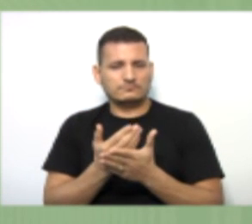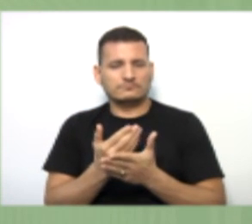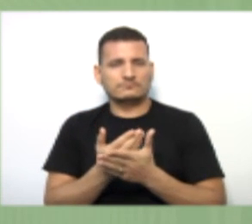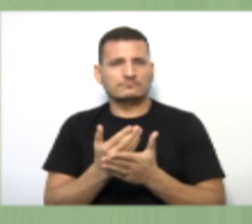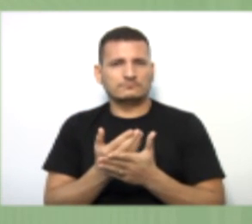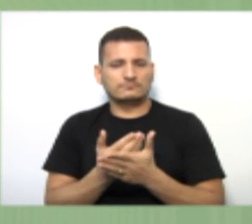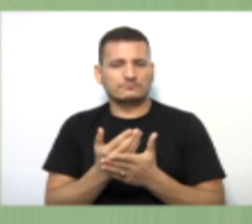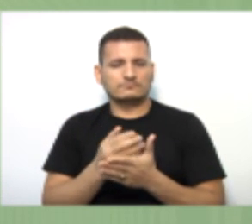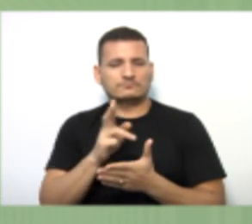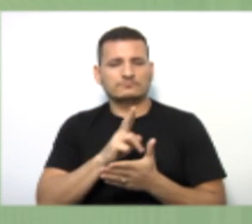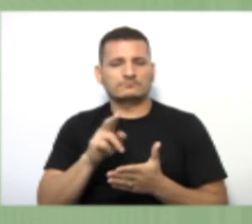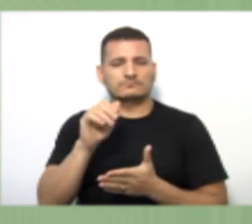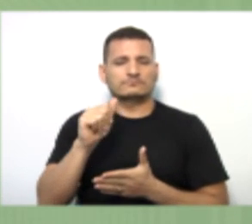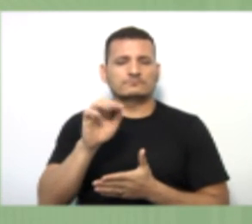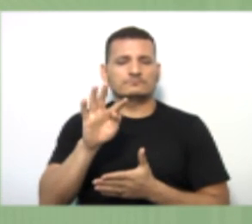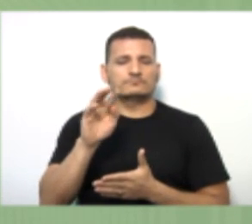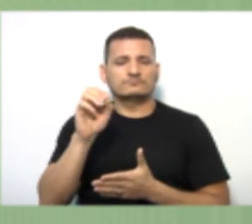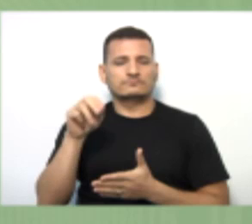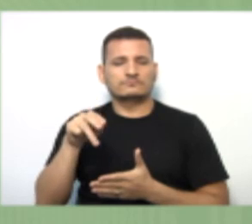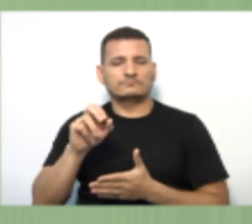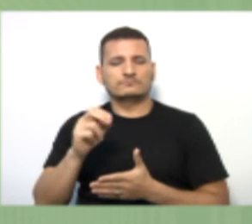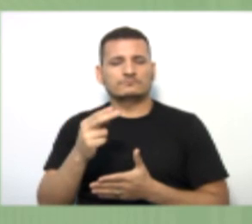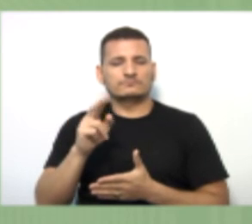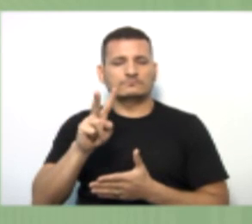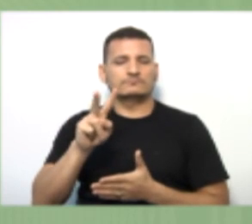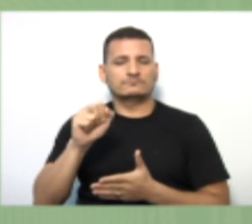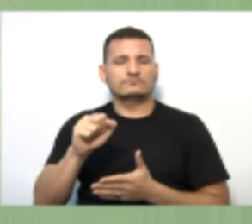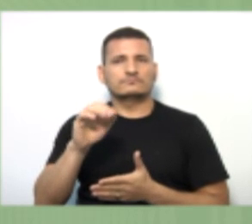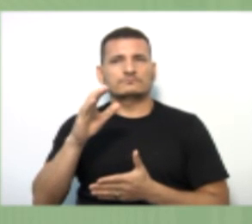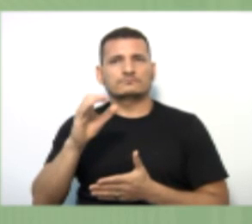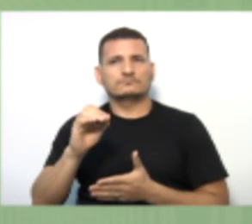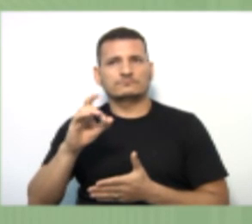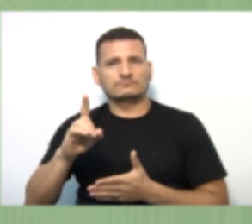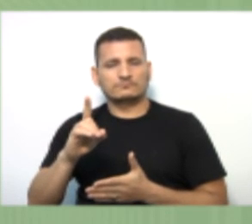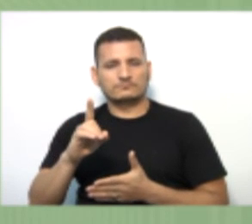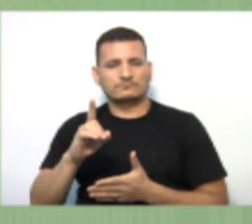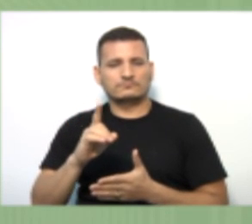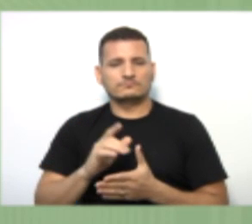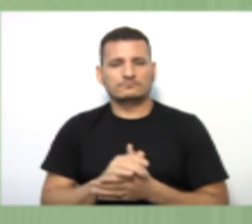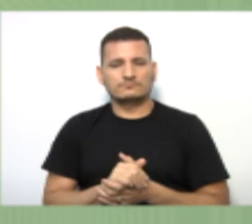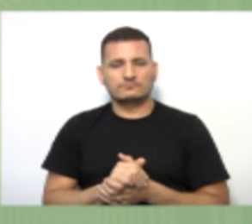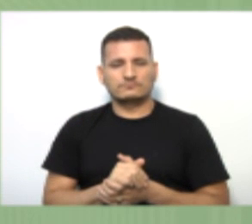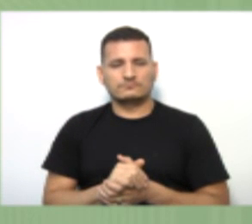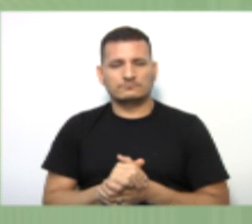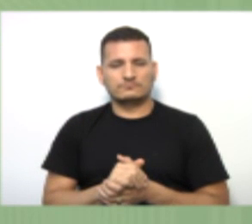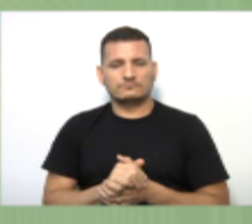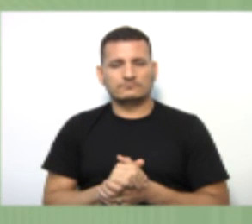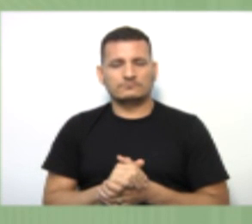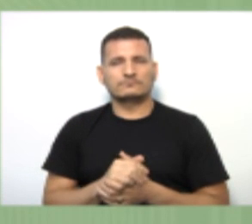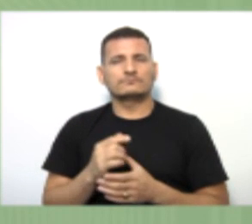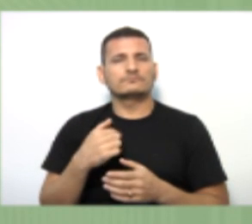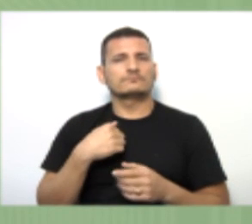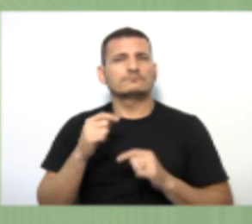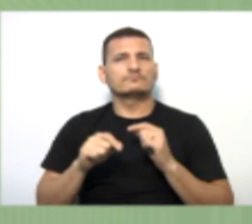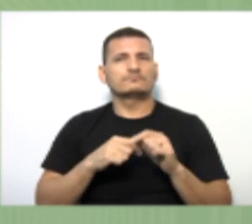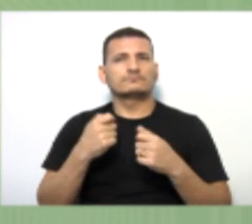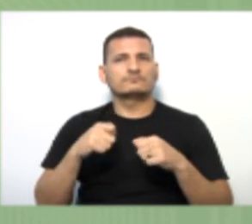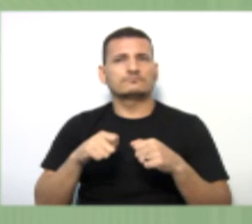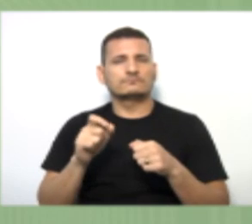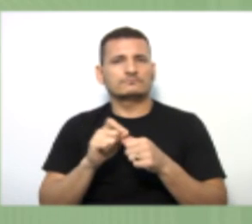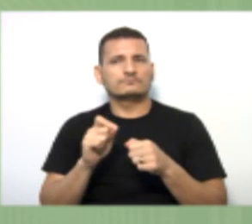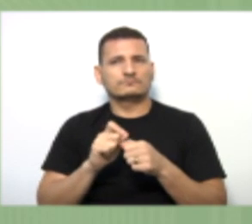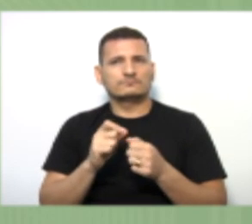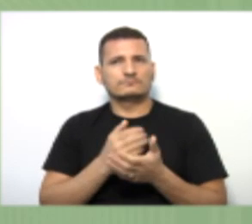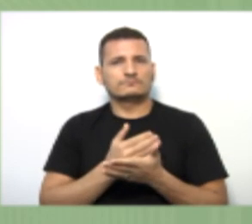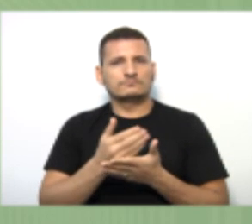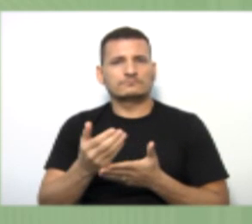utilizaremos Atom ou VS Code. Tá? Isso aí é caso você prefira. E o que eu preciso fazer para poder